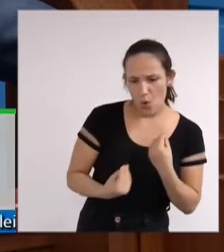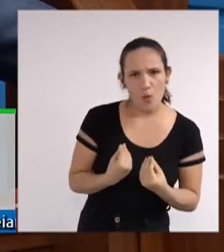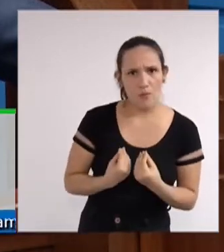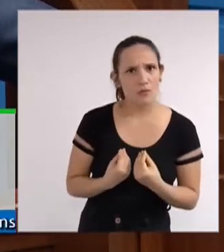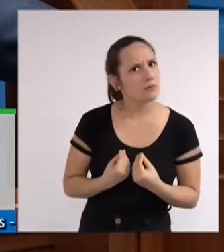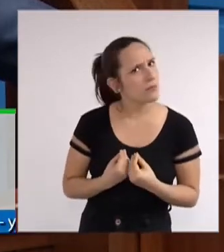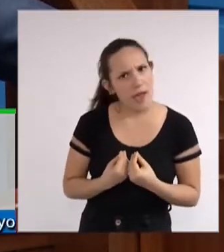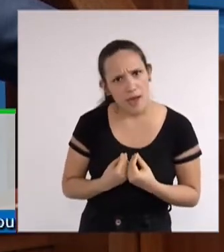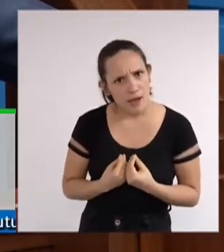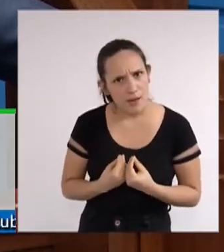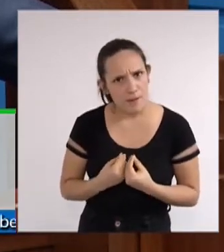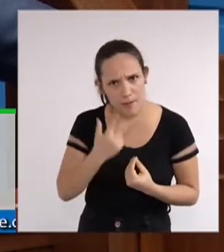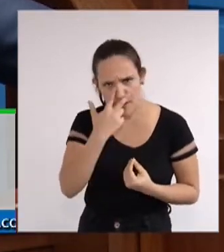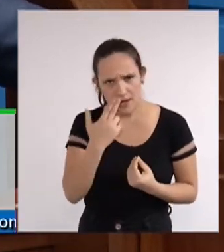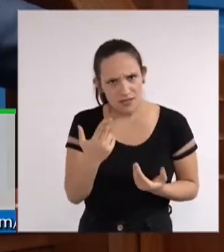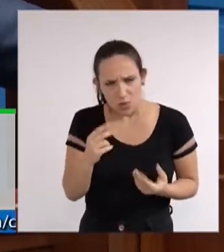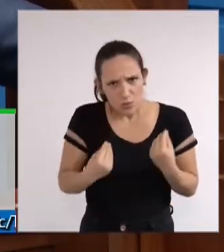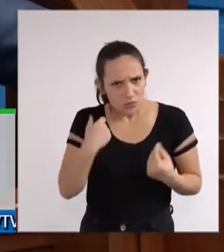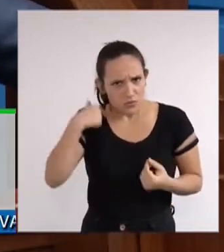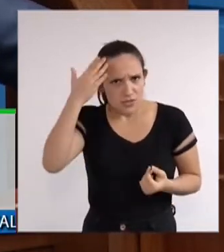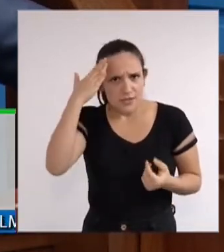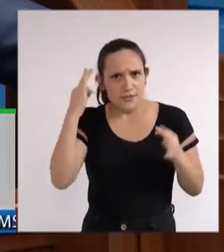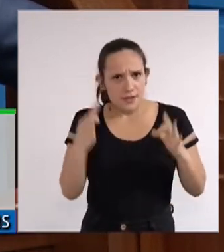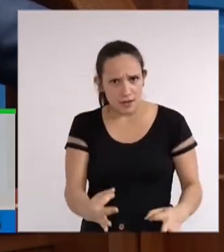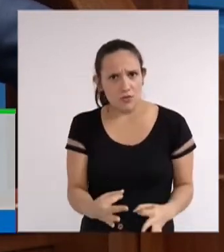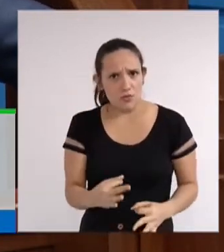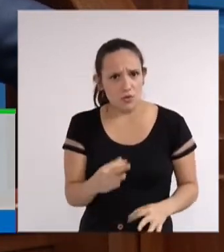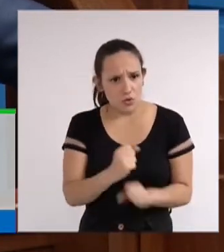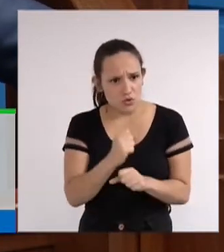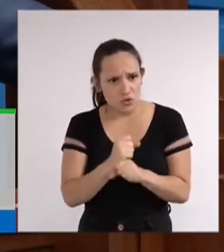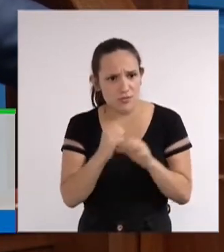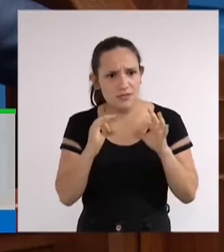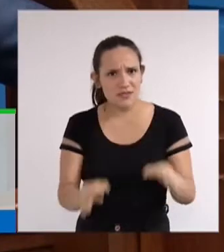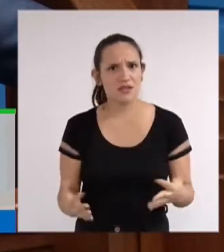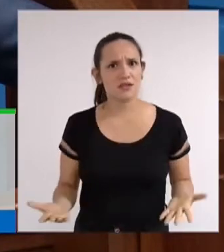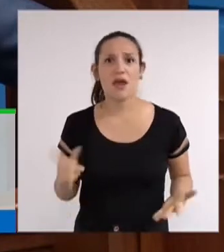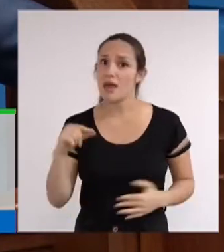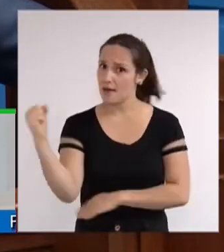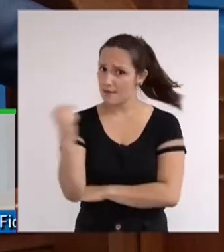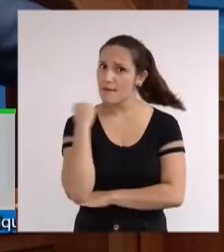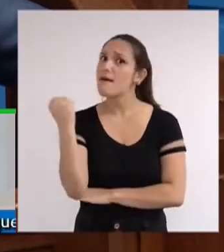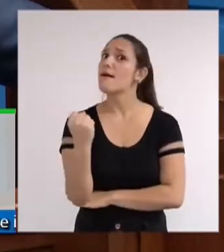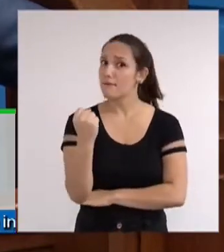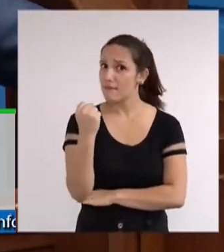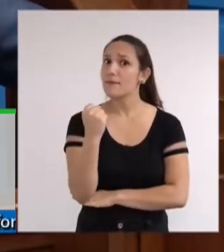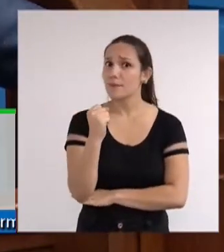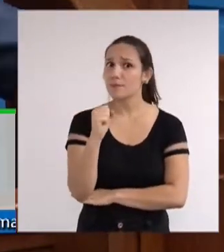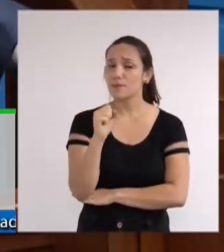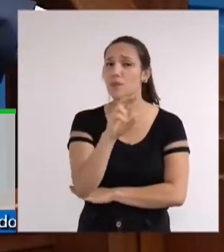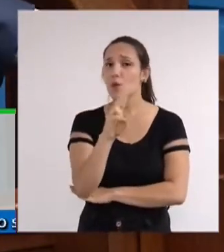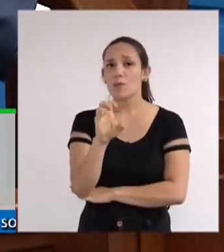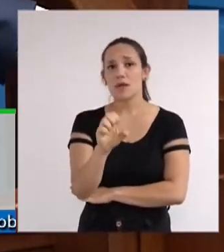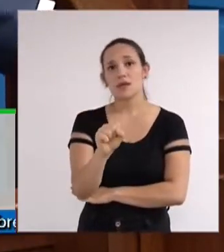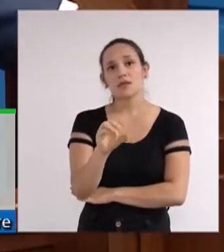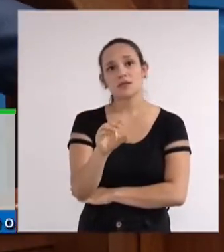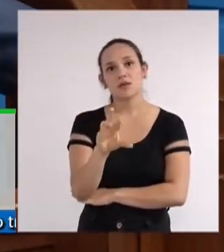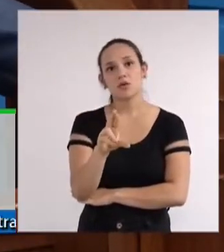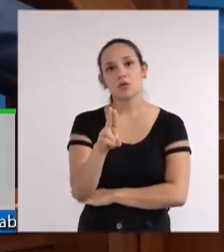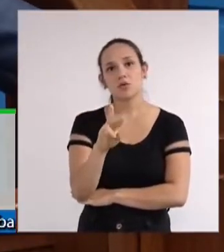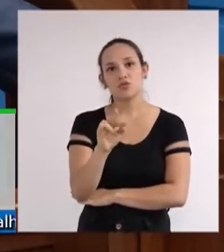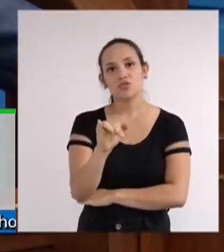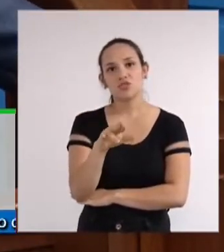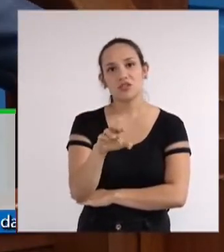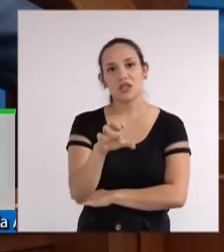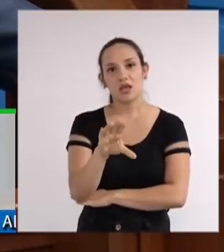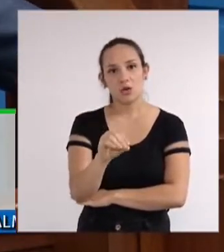Não é possível dizer se estava certo ou errado a conta. Entendam a gravidade disso, o escrutínio é um ato administrativo e tem que ser público.